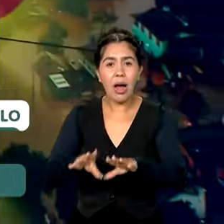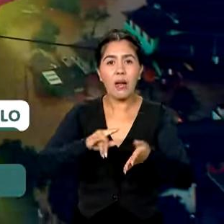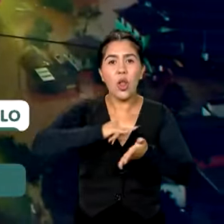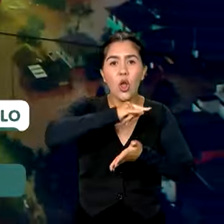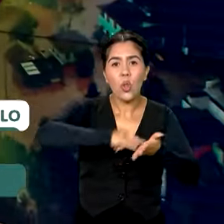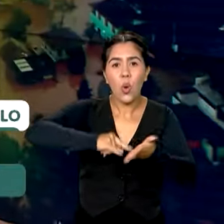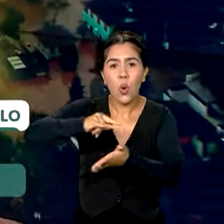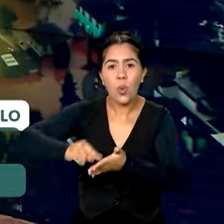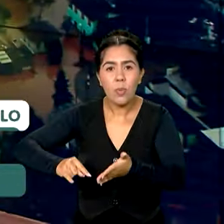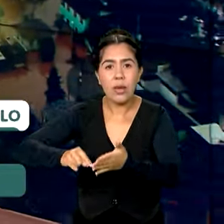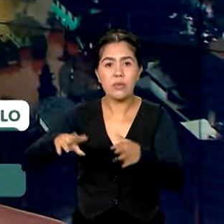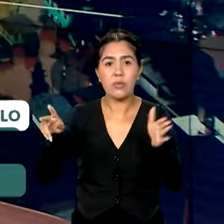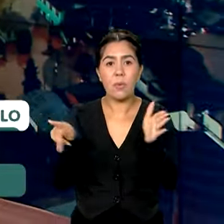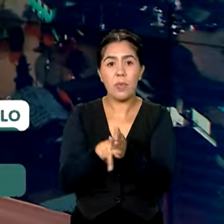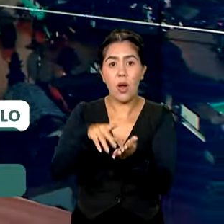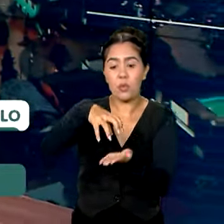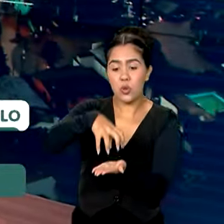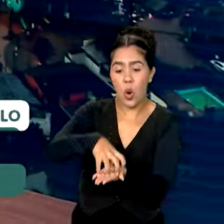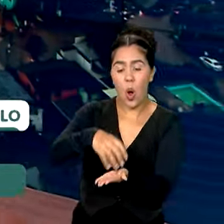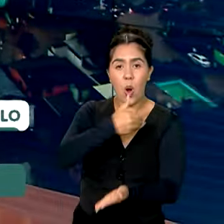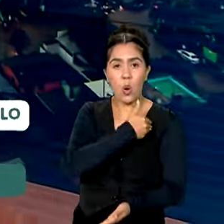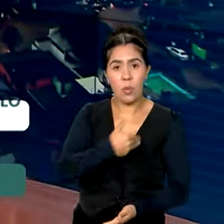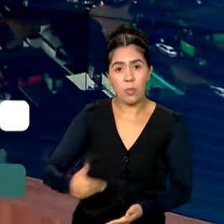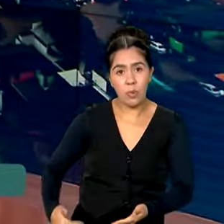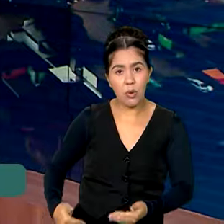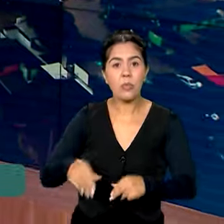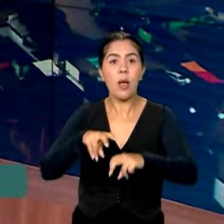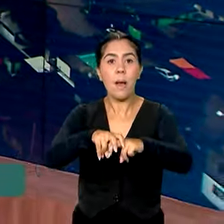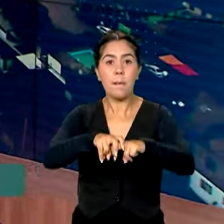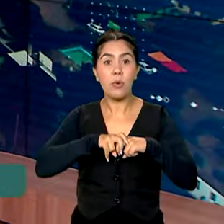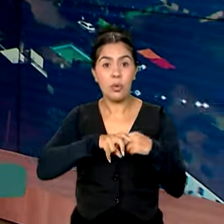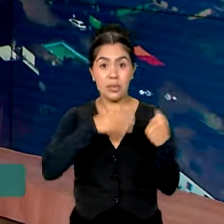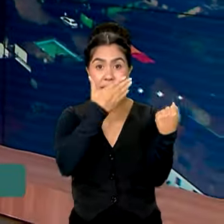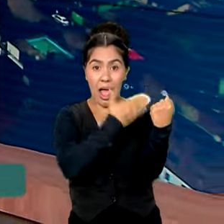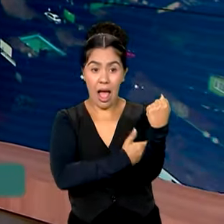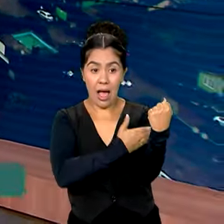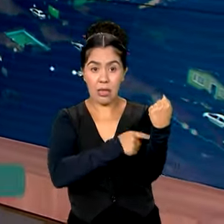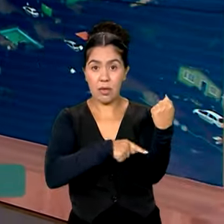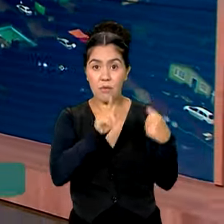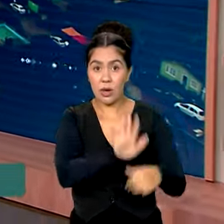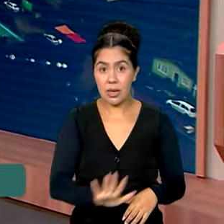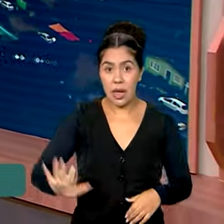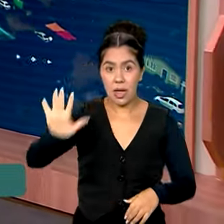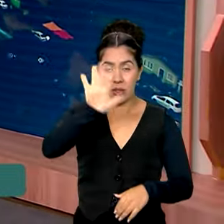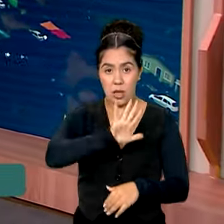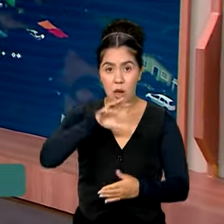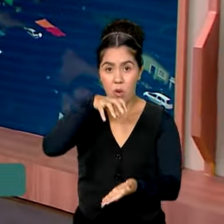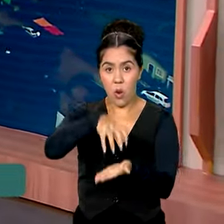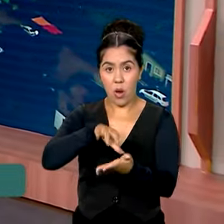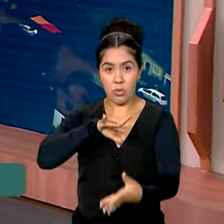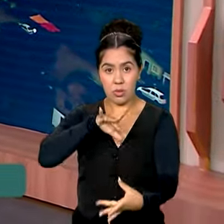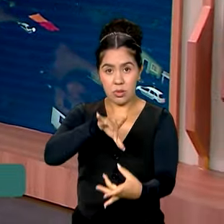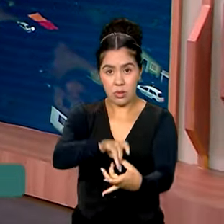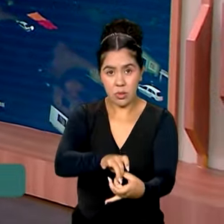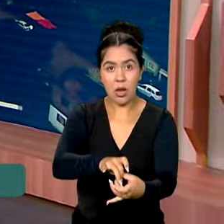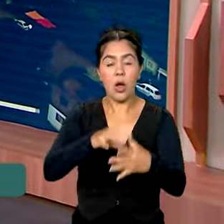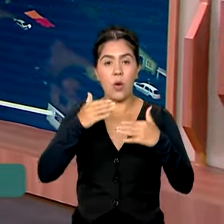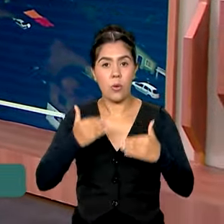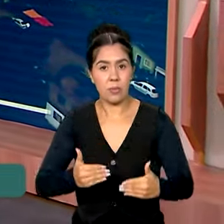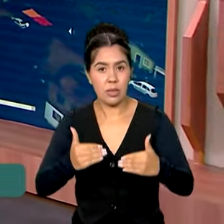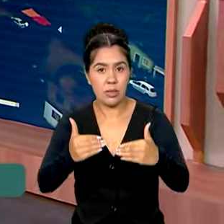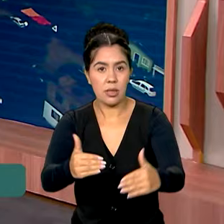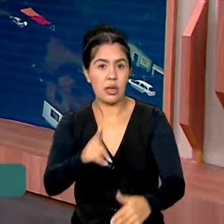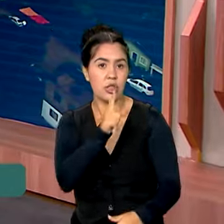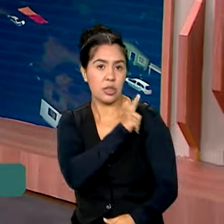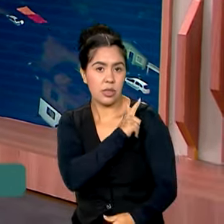de órgãos públicos. Por isso, o Arquivo Nacional, essa instituição ligada ao Ministério da Gestão e Inovação em Serviços